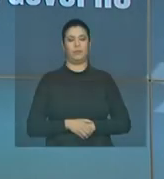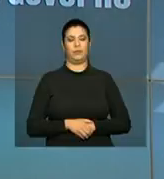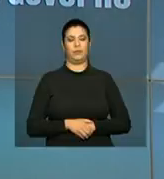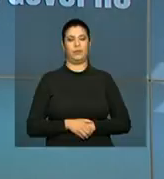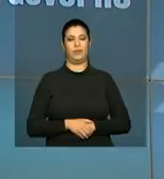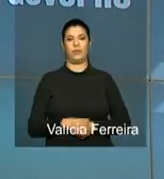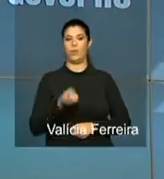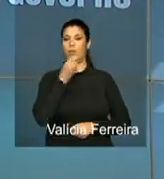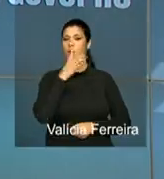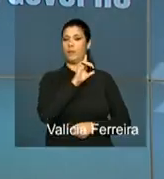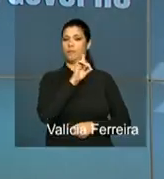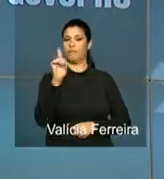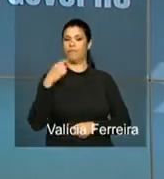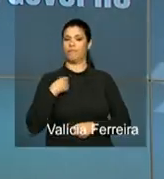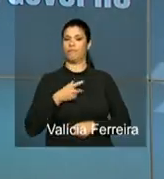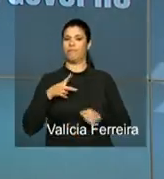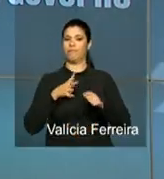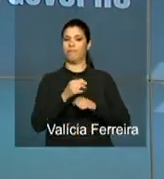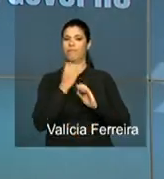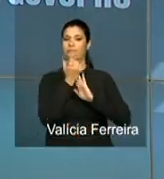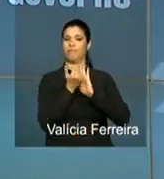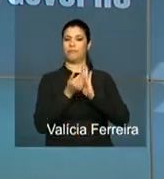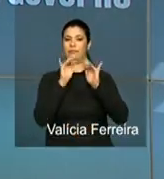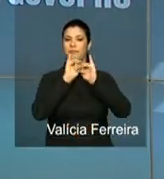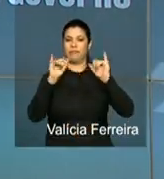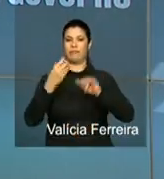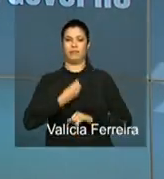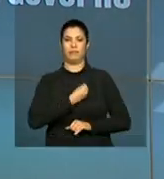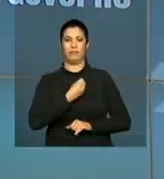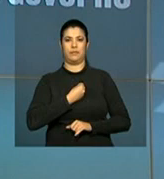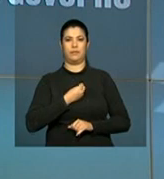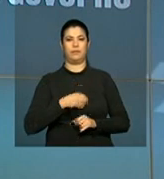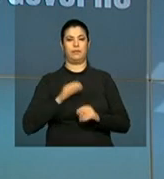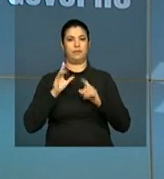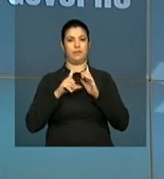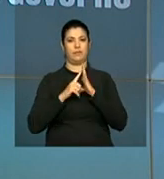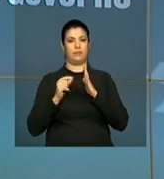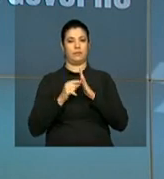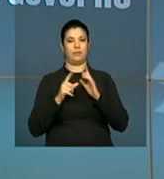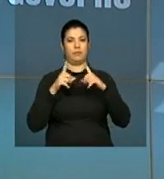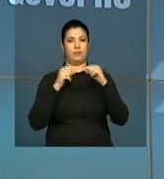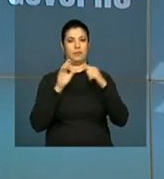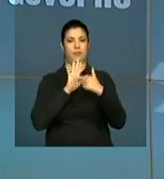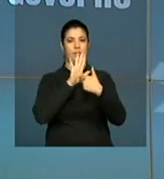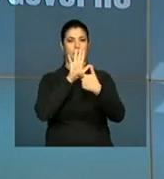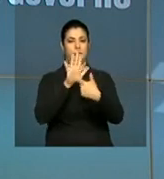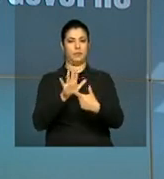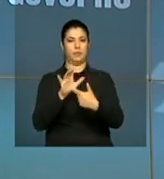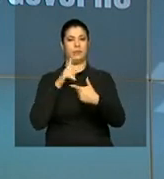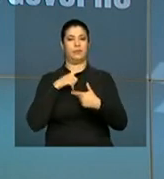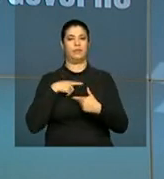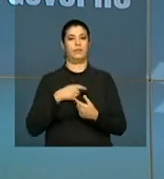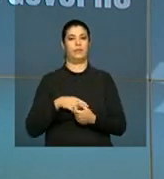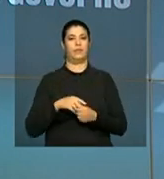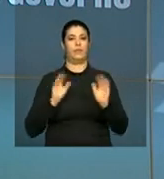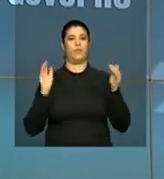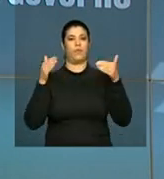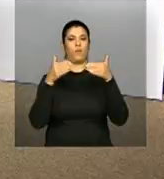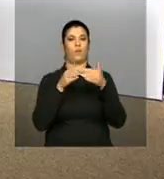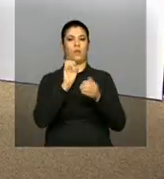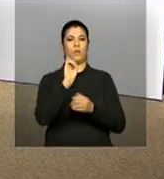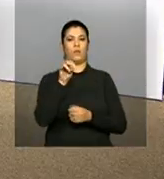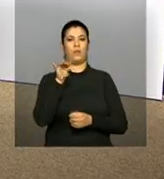Olá, bom dia. Interrompemos a programação para transmitir ao vivo de Brasília a quinta edição do fórum interconselhos,